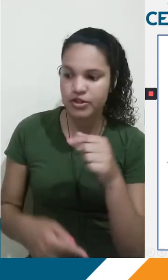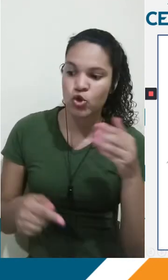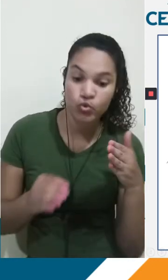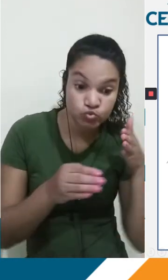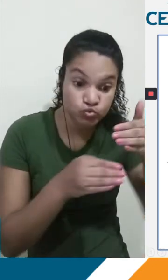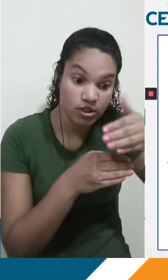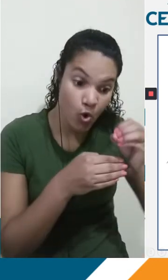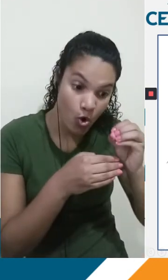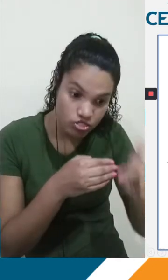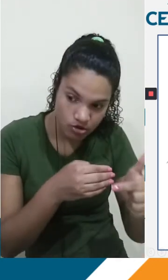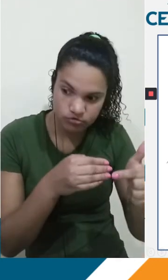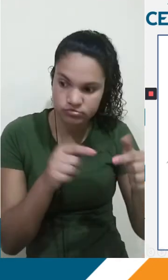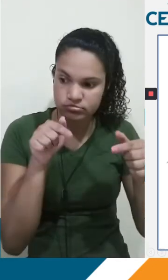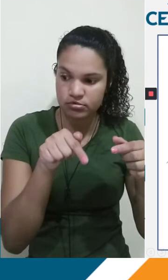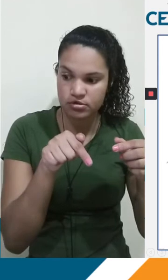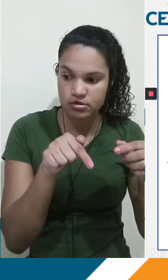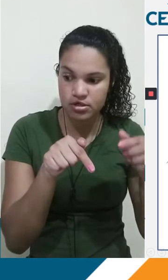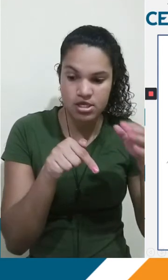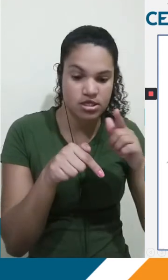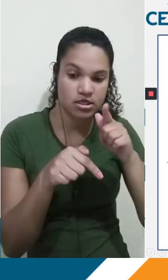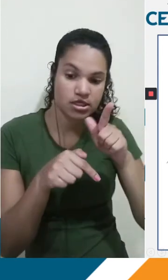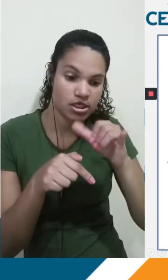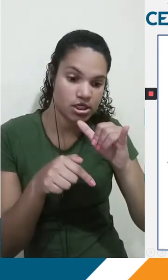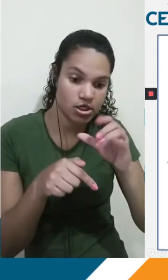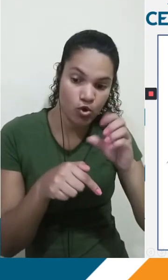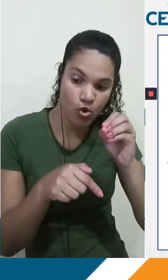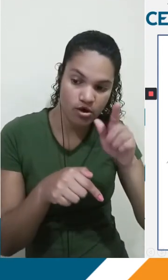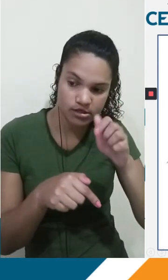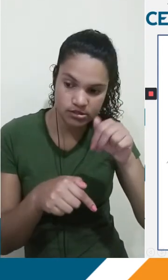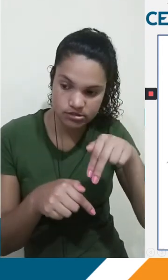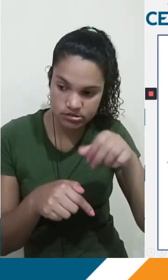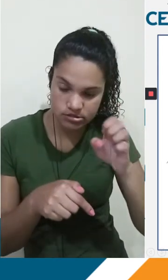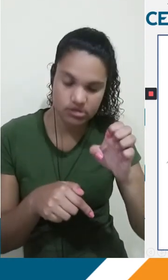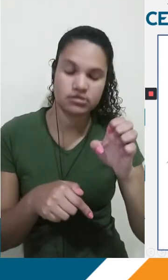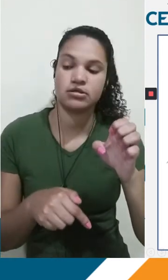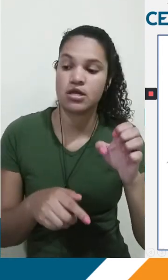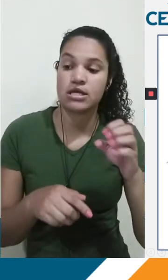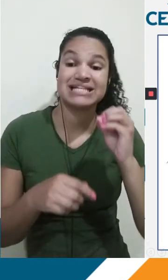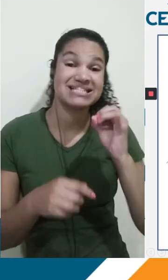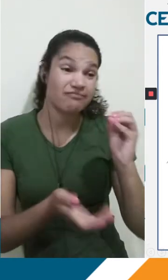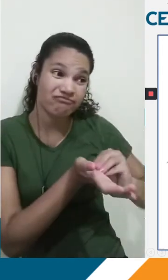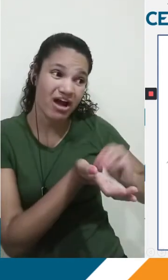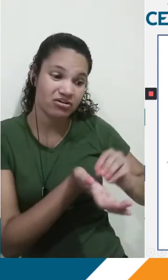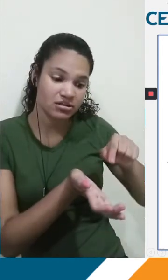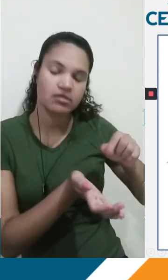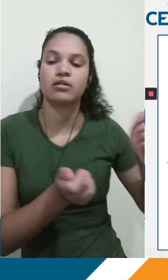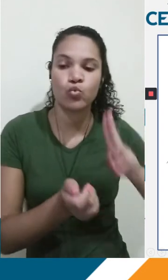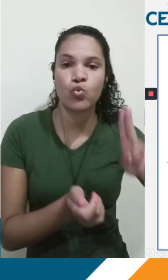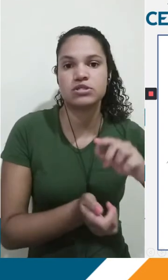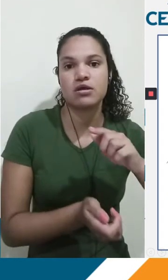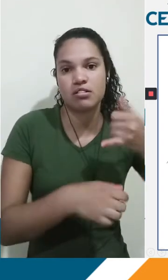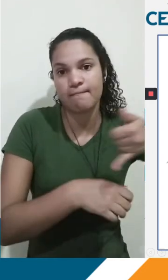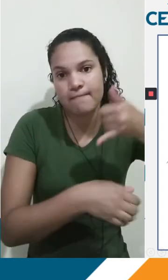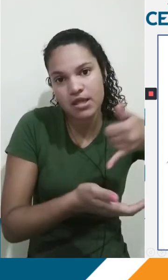entrando glicose, mas na carência de glicose pode ser utilizados os lipídios e as proteínas,